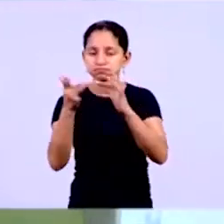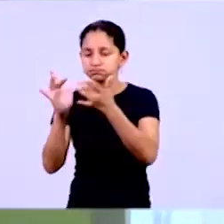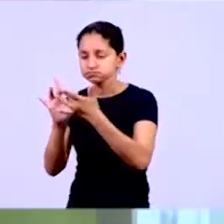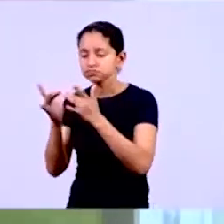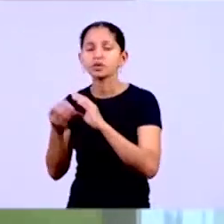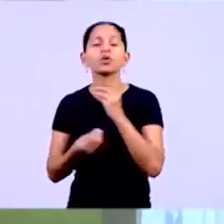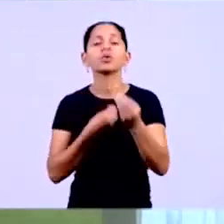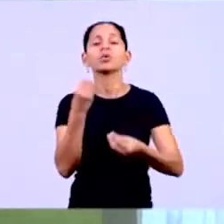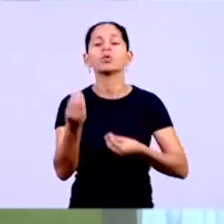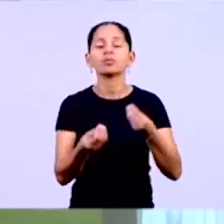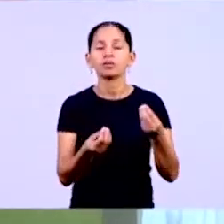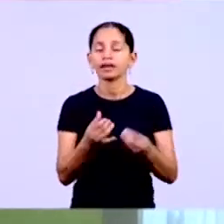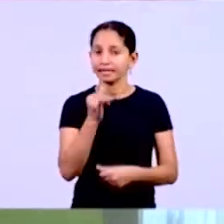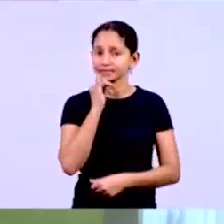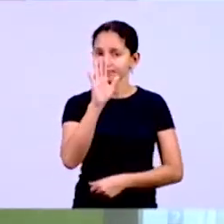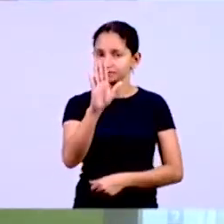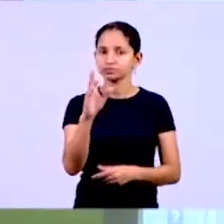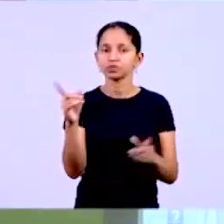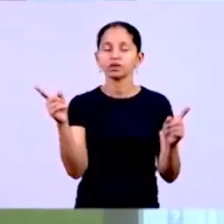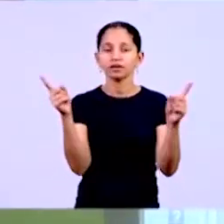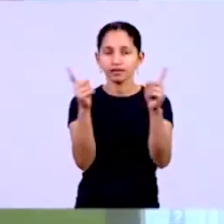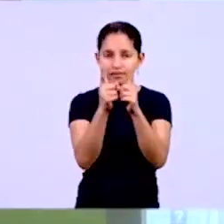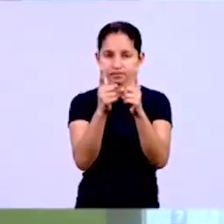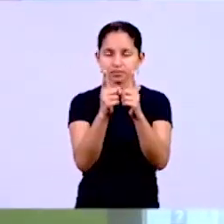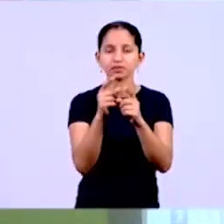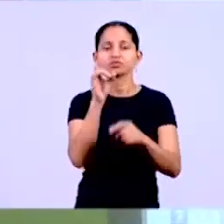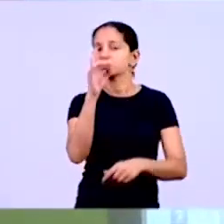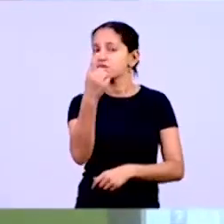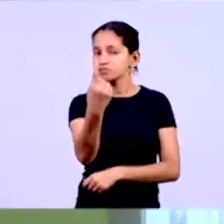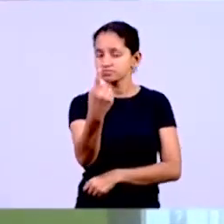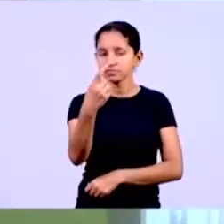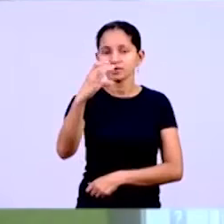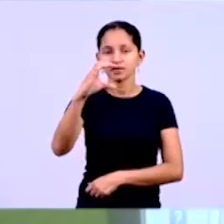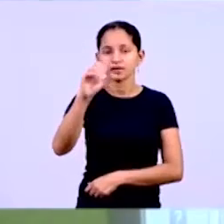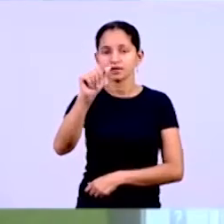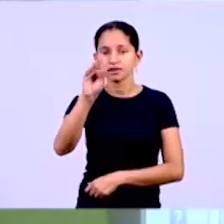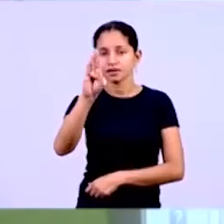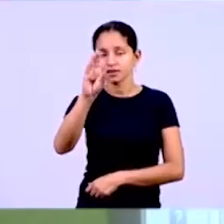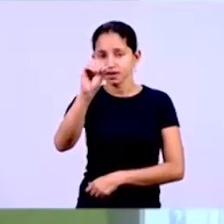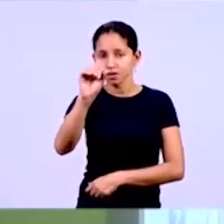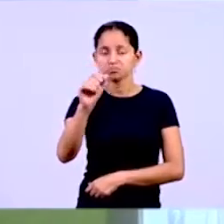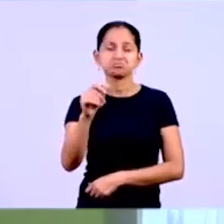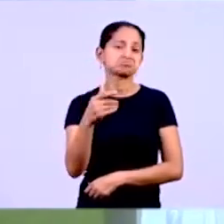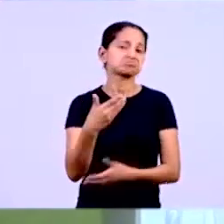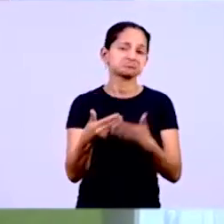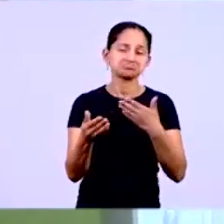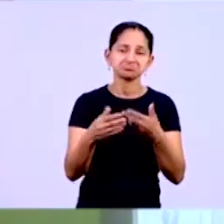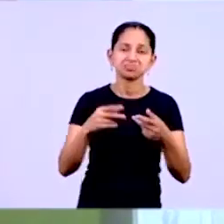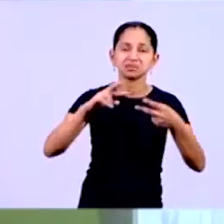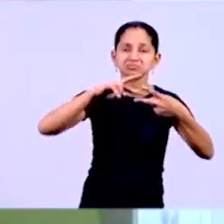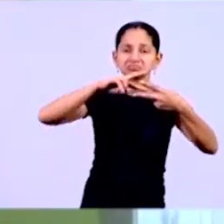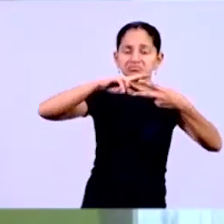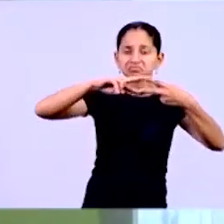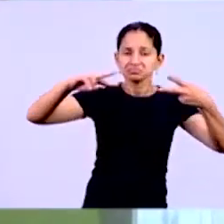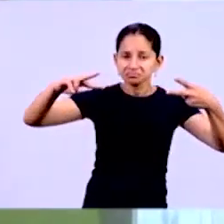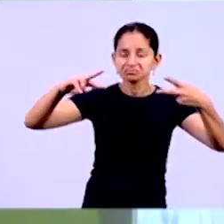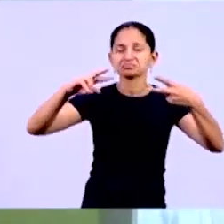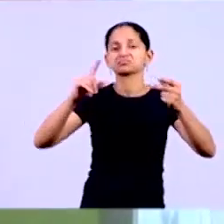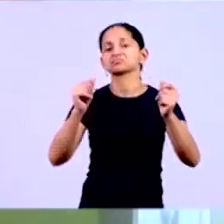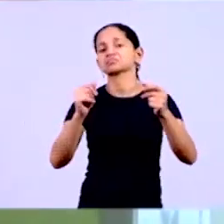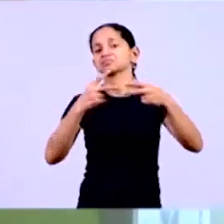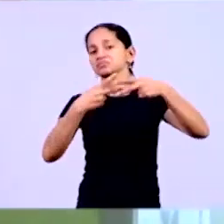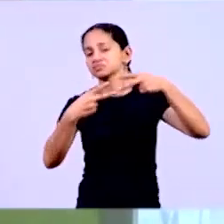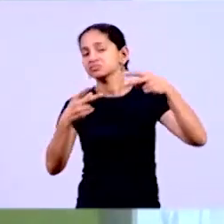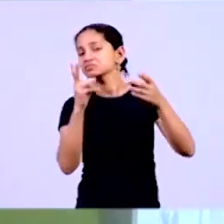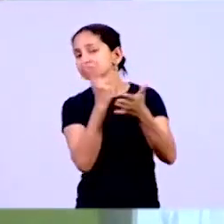resumir a comunicação de 2 maneiras, com cabo, né? E esse cabo pode ser par trançado ou pode ser fibra ótica, são os